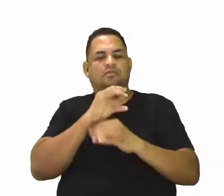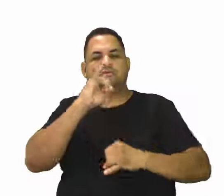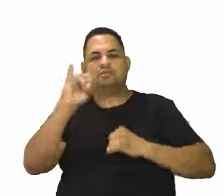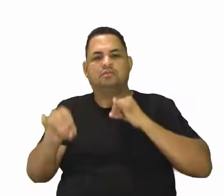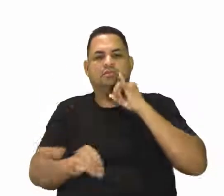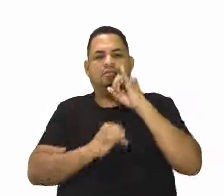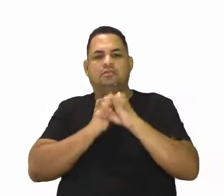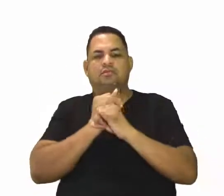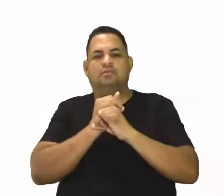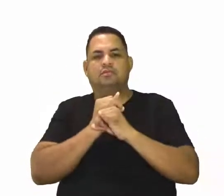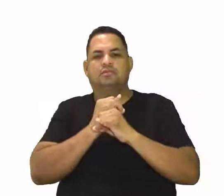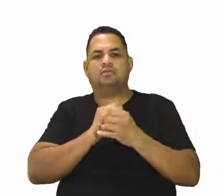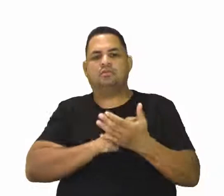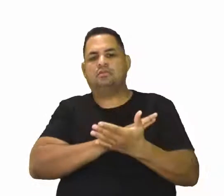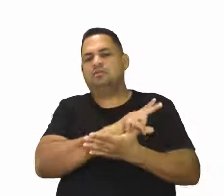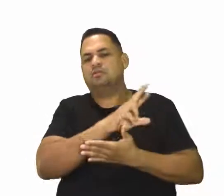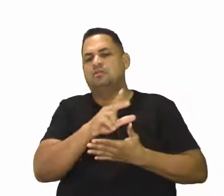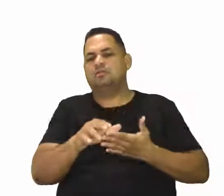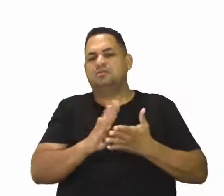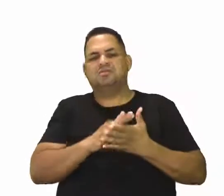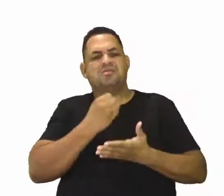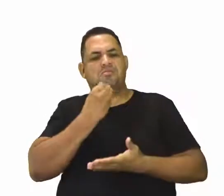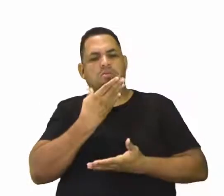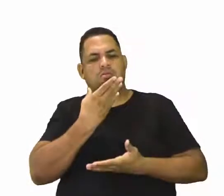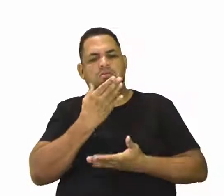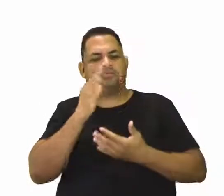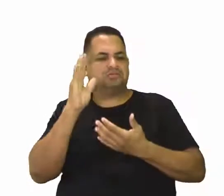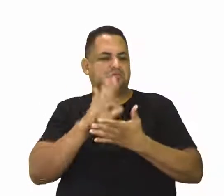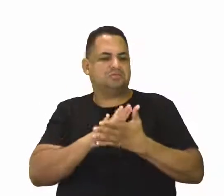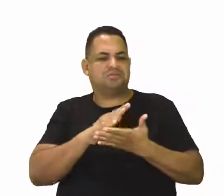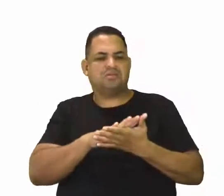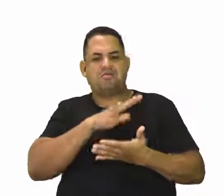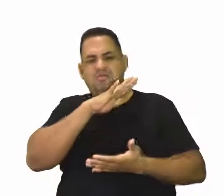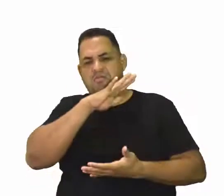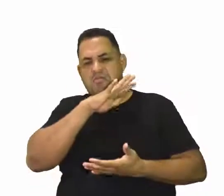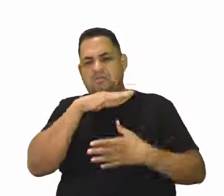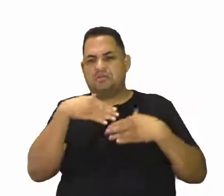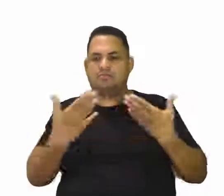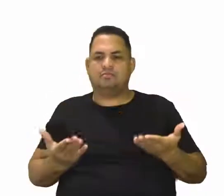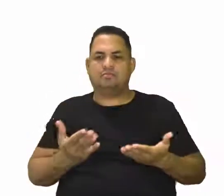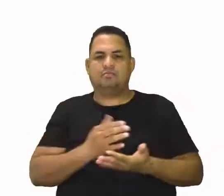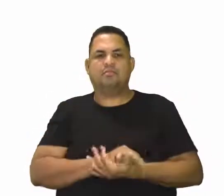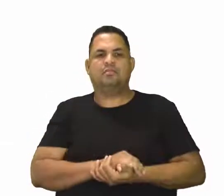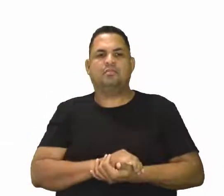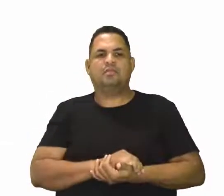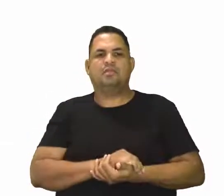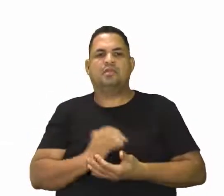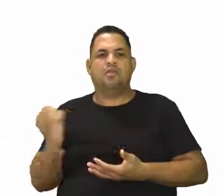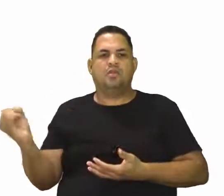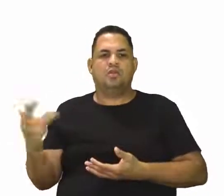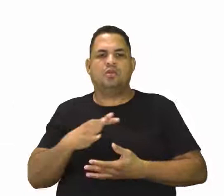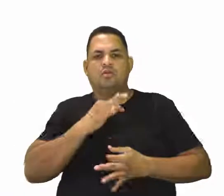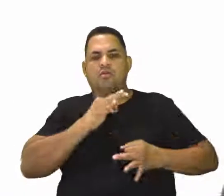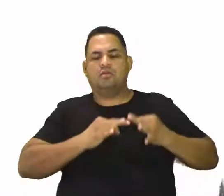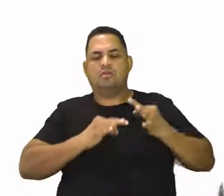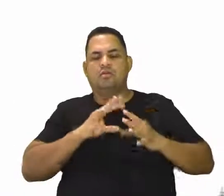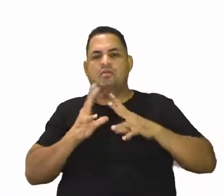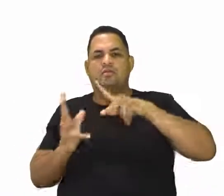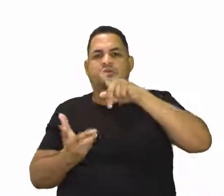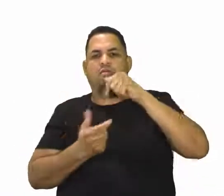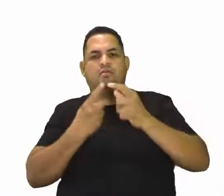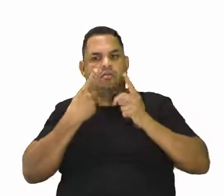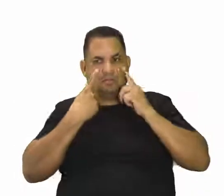internet muita coisa que presta e que não presta tá a nova ordem mundial